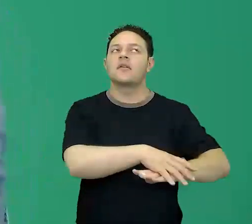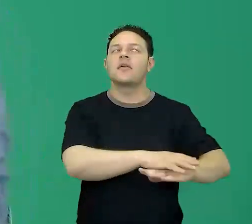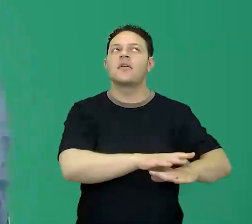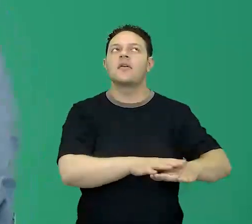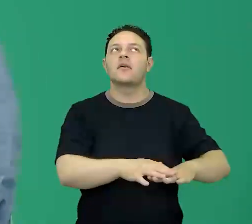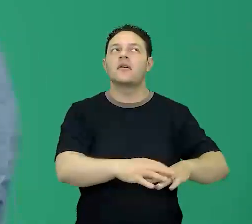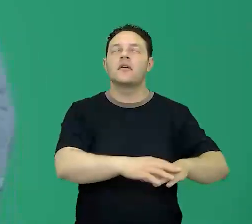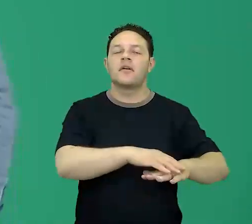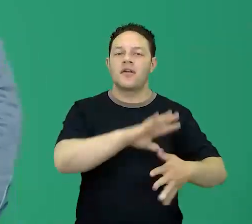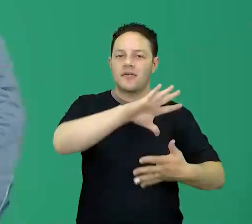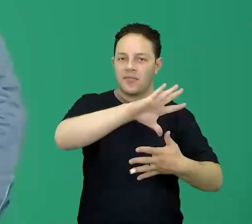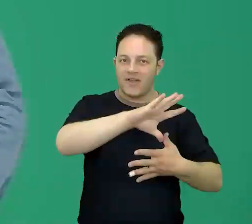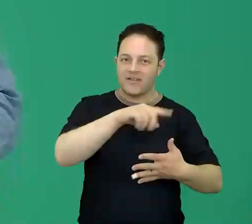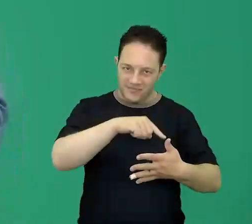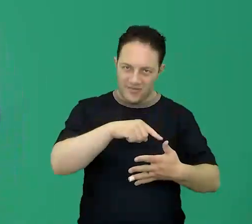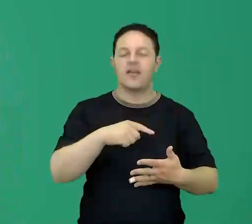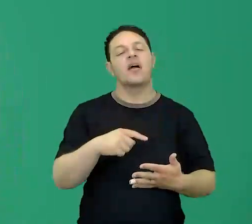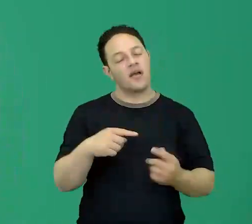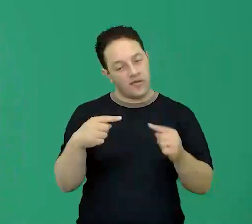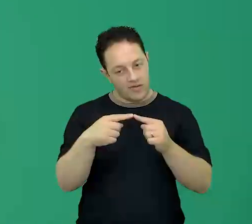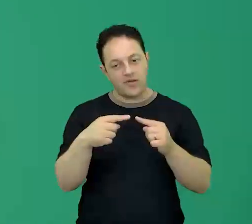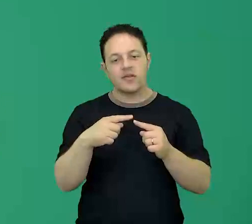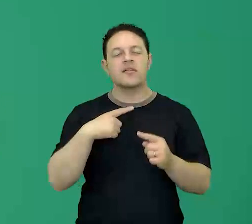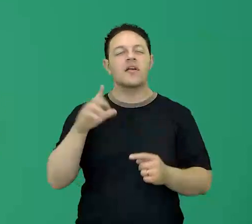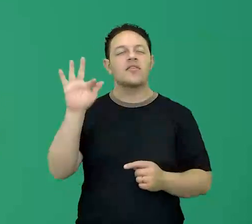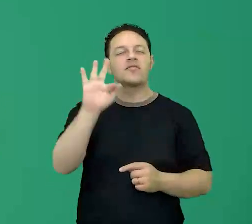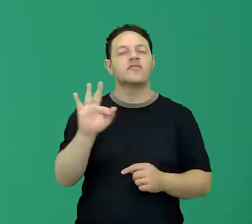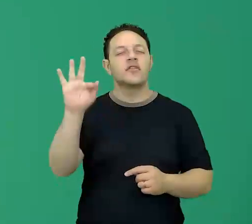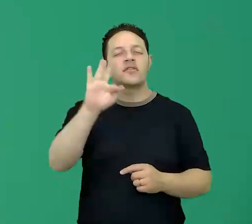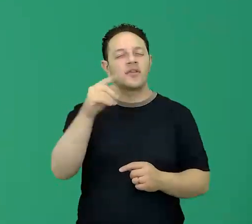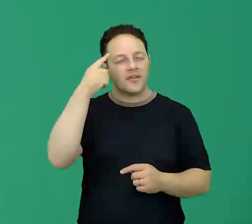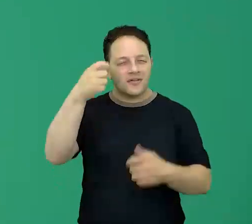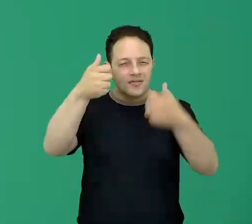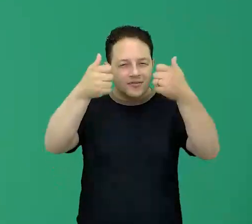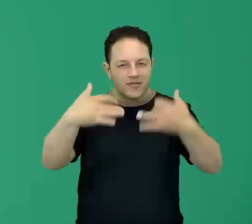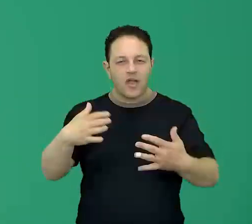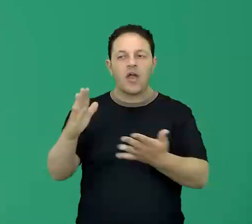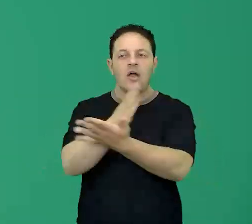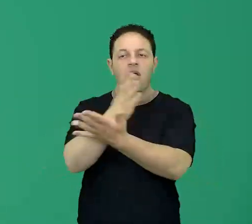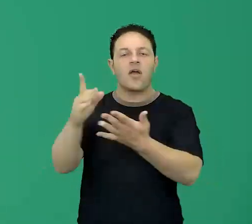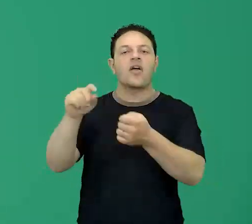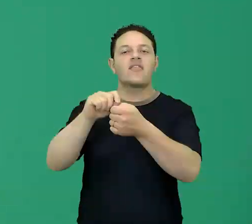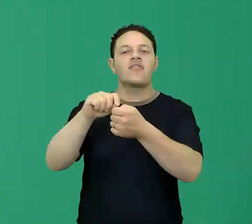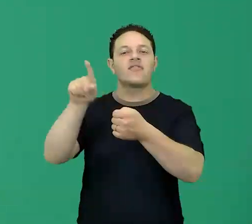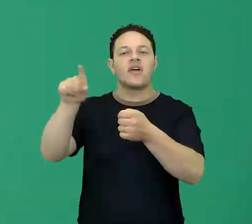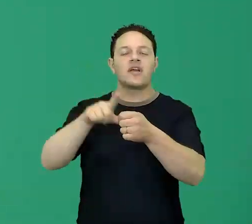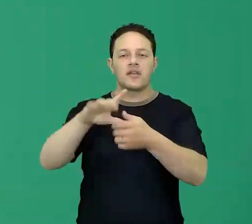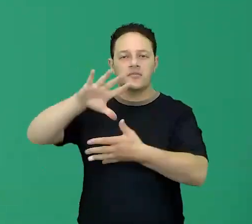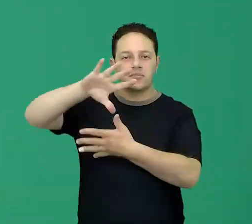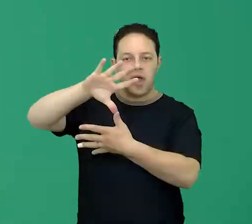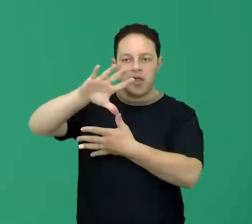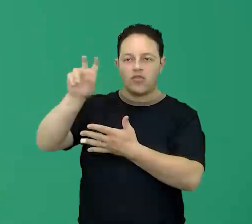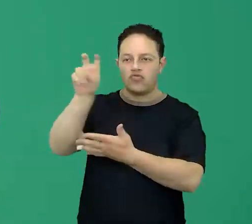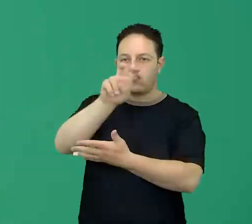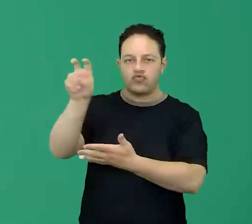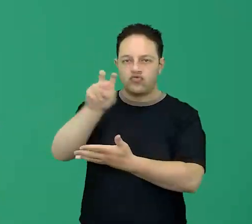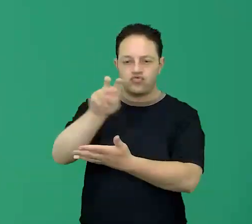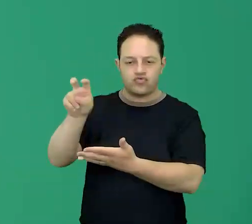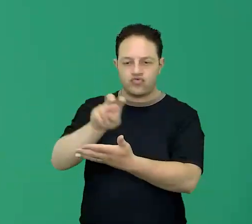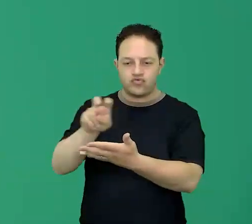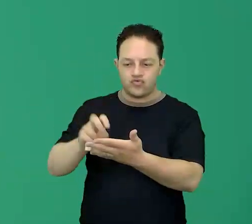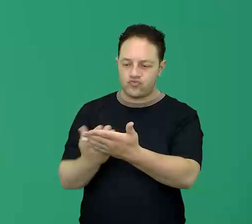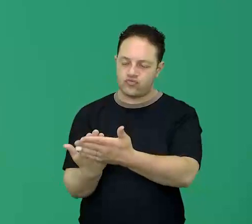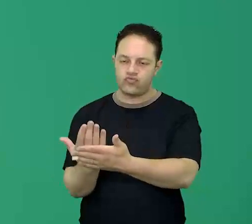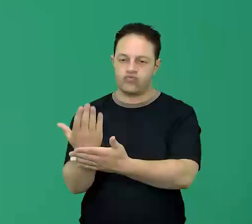mostrou um pouquinho de uma universidade, né, que tinha mapas em 3D. Eles fizeram os mapas